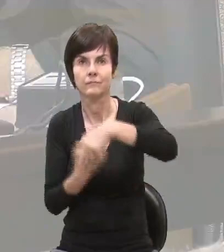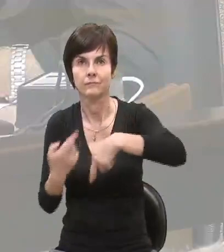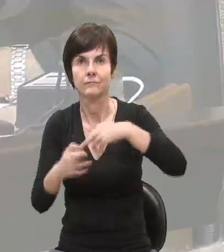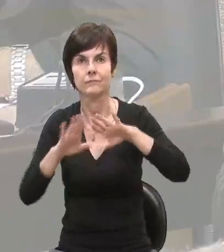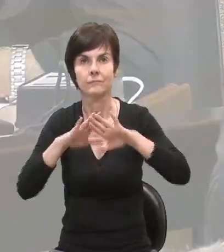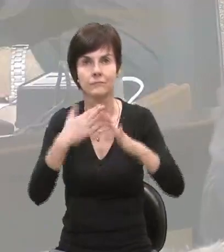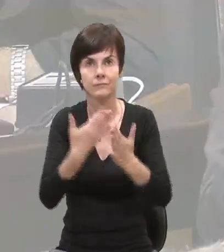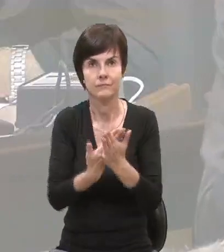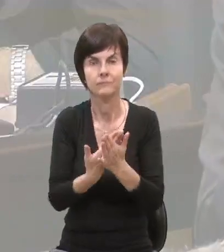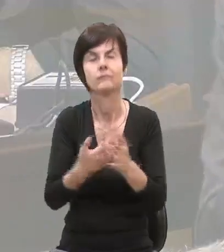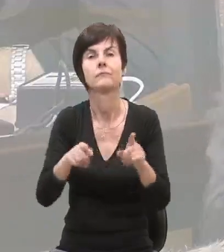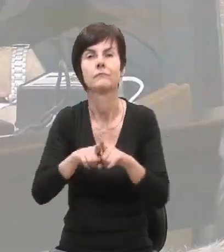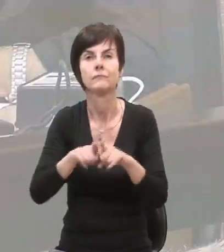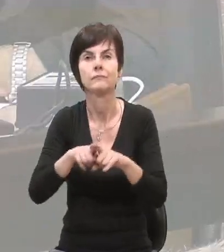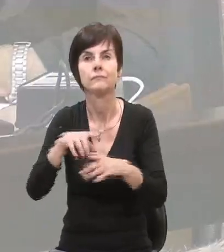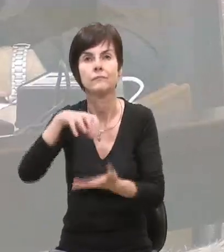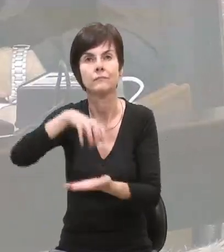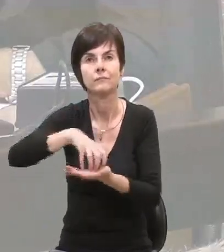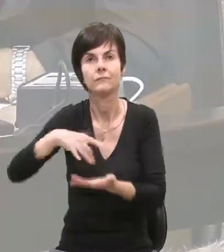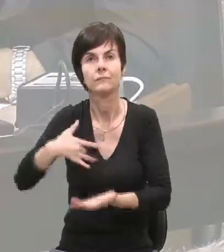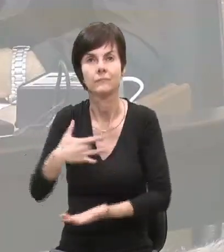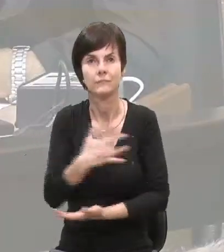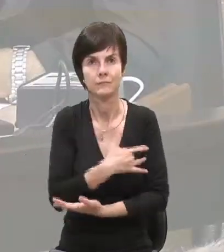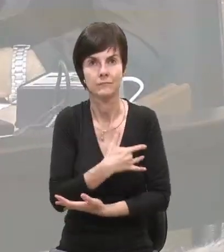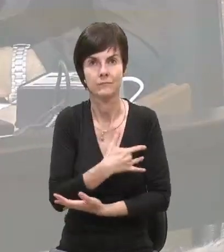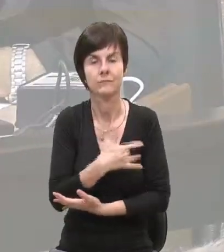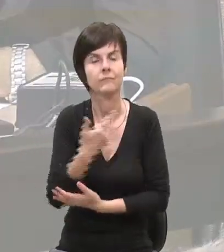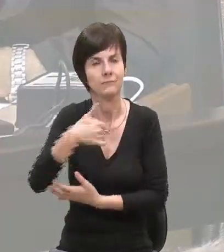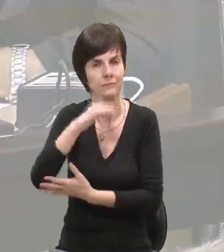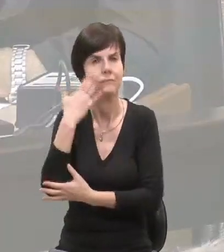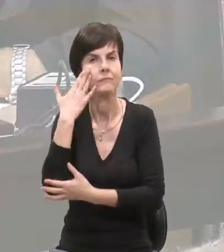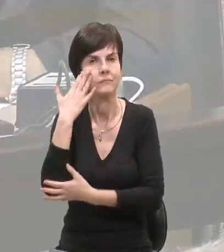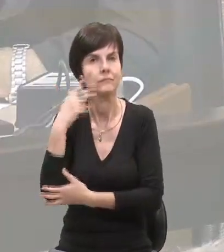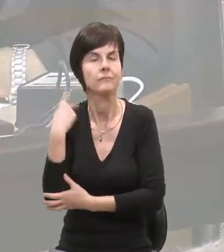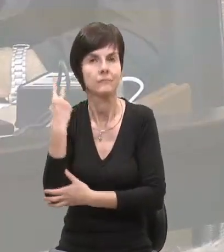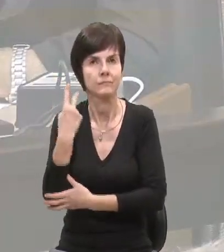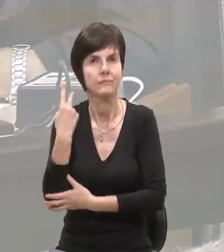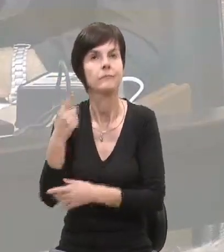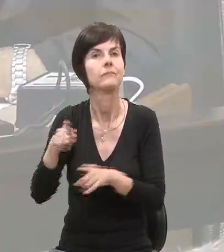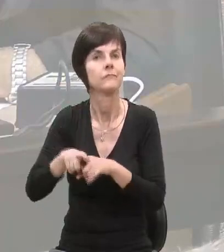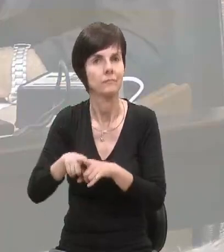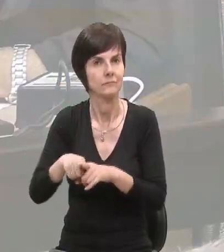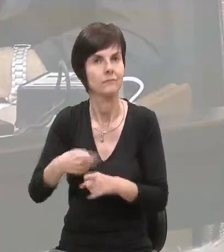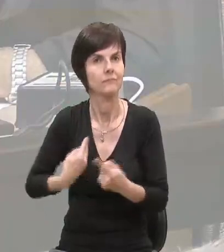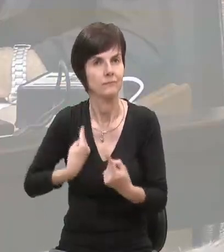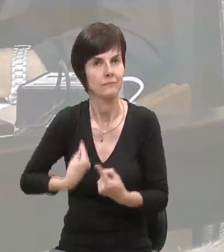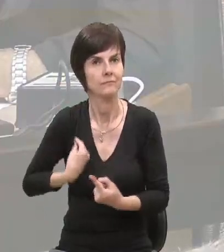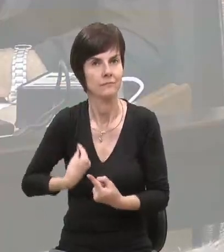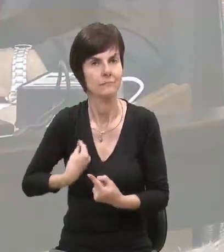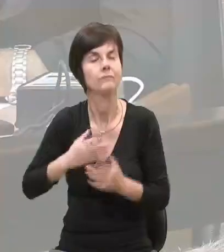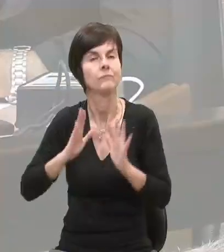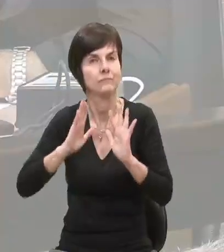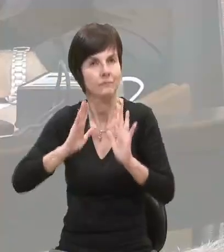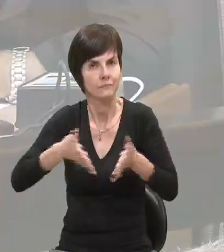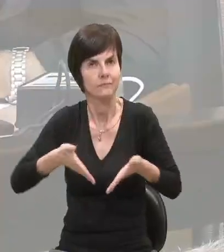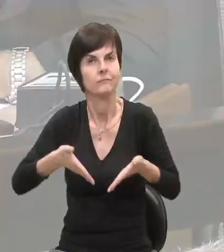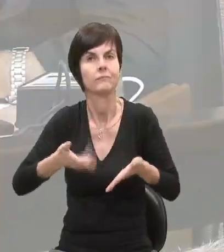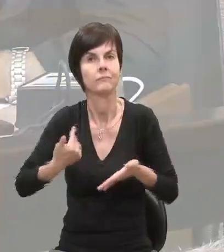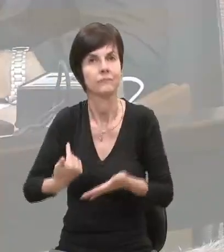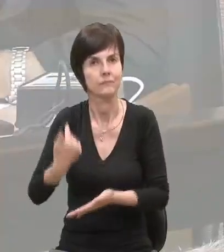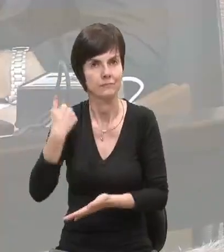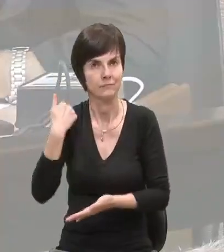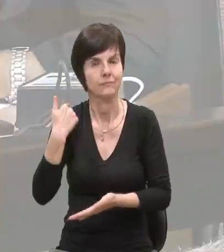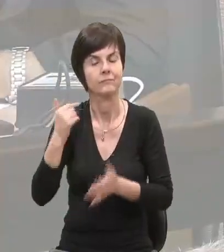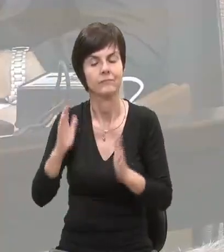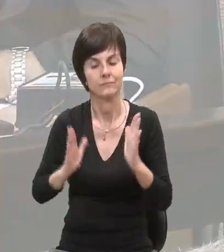escolas como também de UBSs, nós sabemos, e os vereadores que aqui estão também, que já estiveram em outros